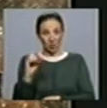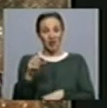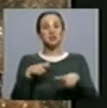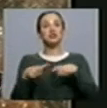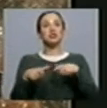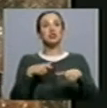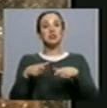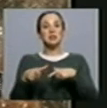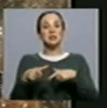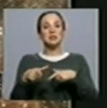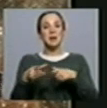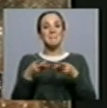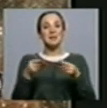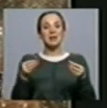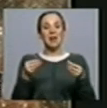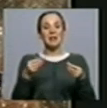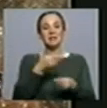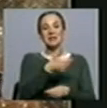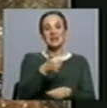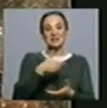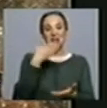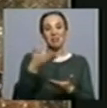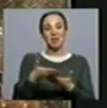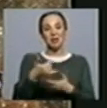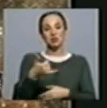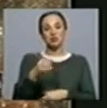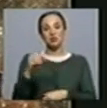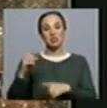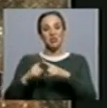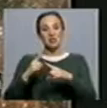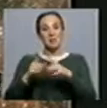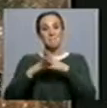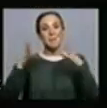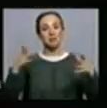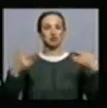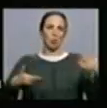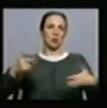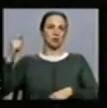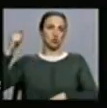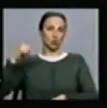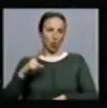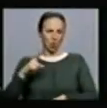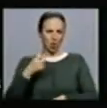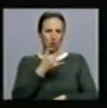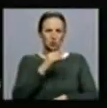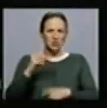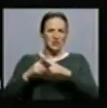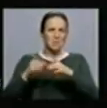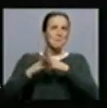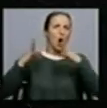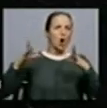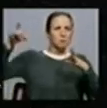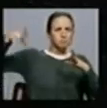estrelas têm massas entre 15 a 200 vezes a massa do Sol. Isto 200 vezes é uma coisa absolutamente